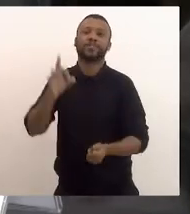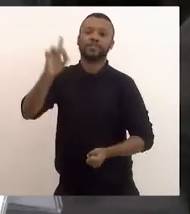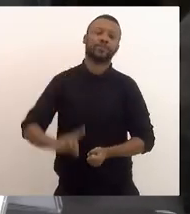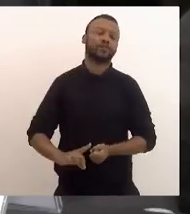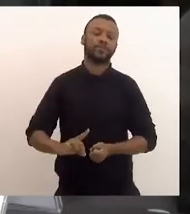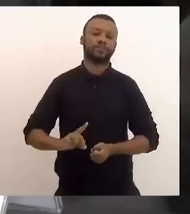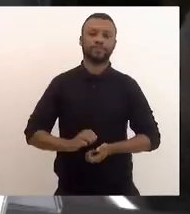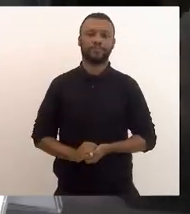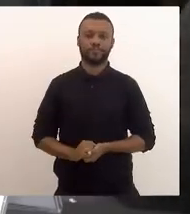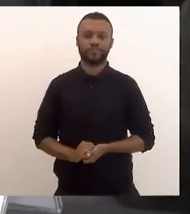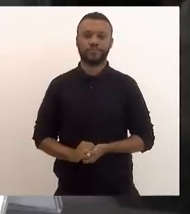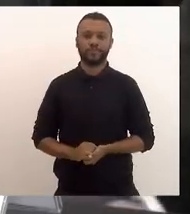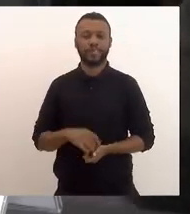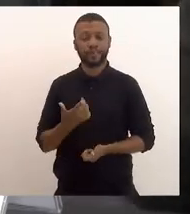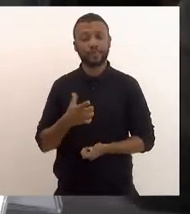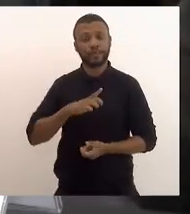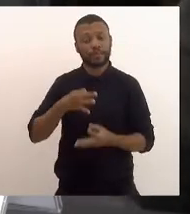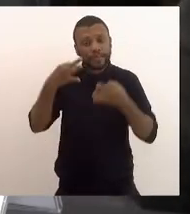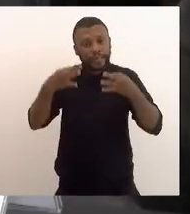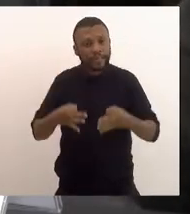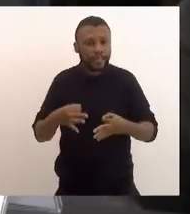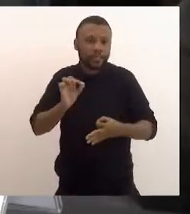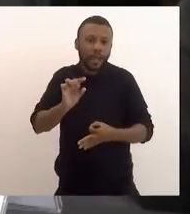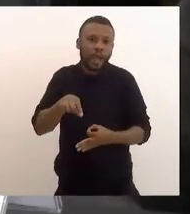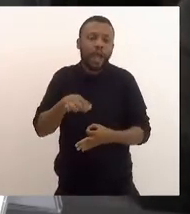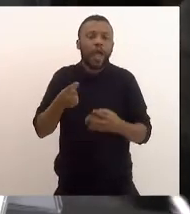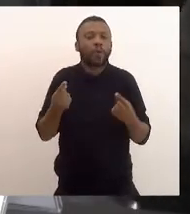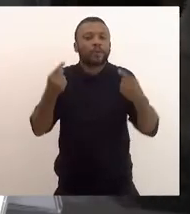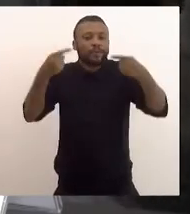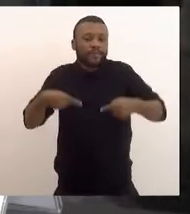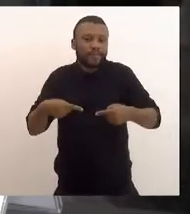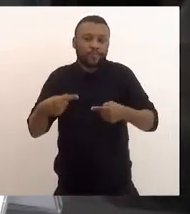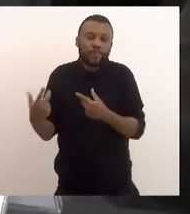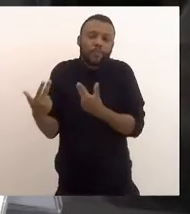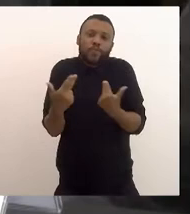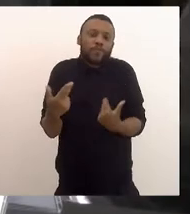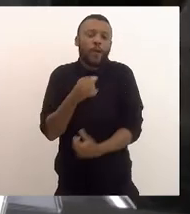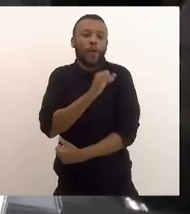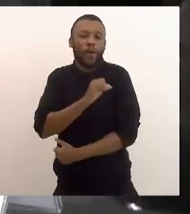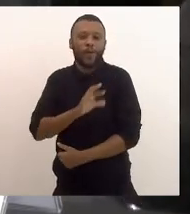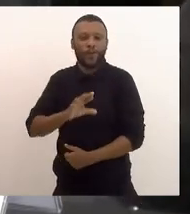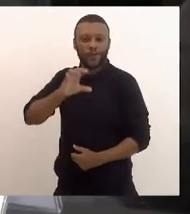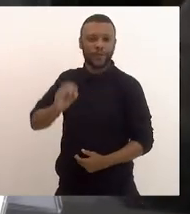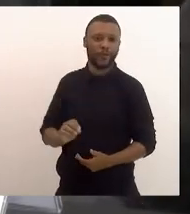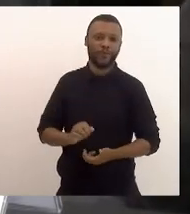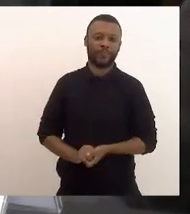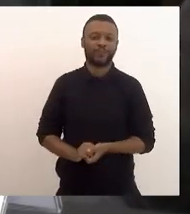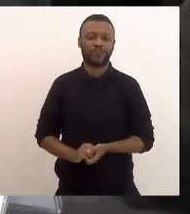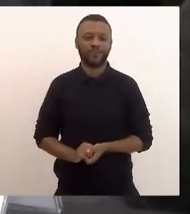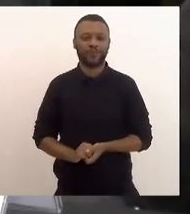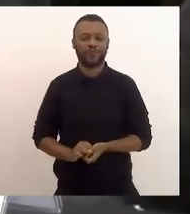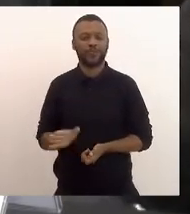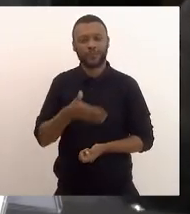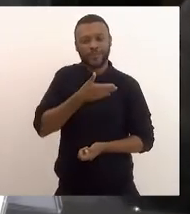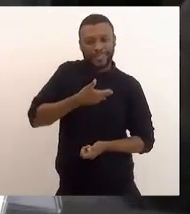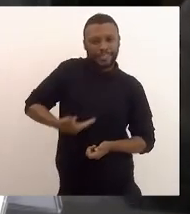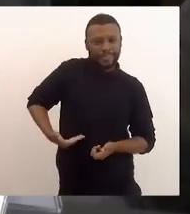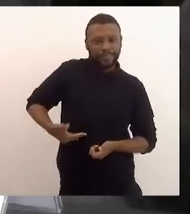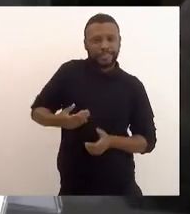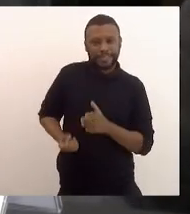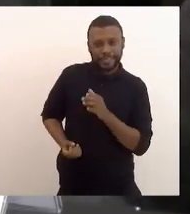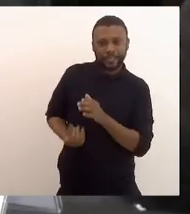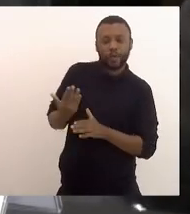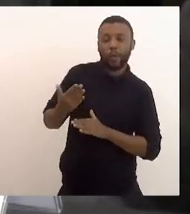e isso é certamente Um Desafio num estado Como o Rio de Janeiro um estado que se fundou com a